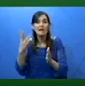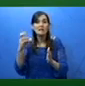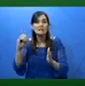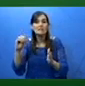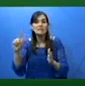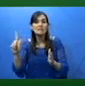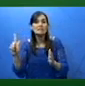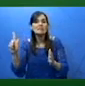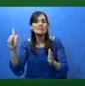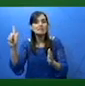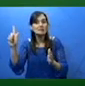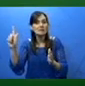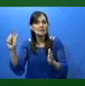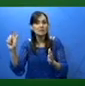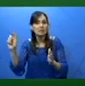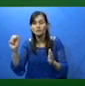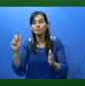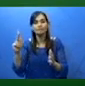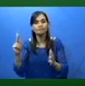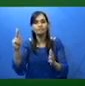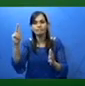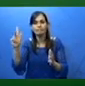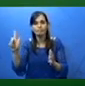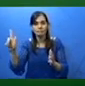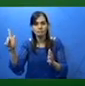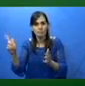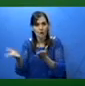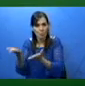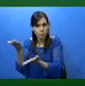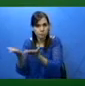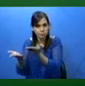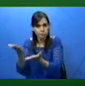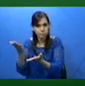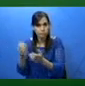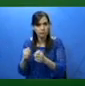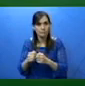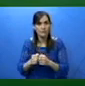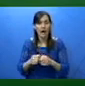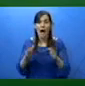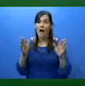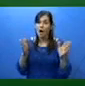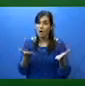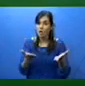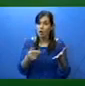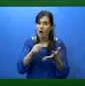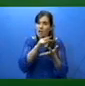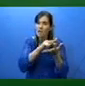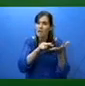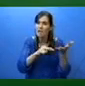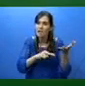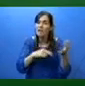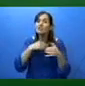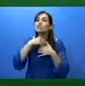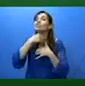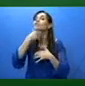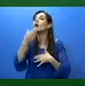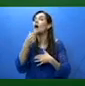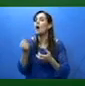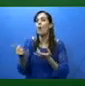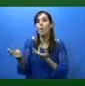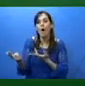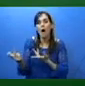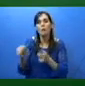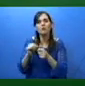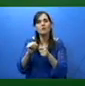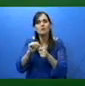Agora nós vamos falar um pouquinho da girafa, porque nós precisamos ler o texto da girafa, fazer a mesma coisa do lobo-guará para nós